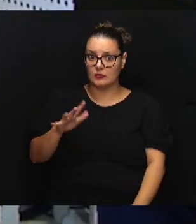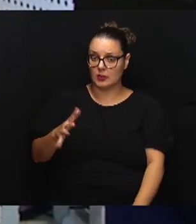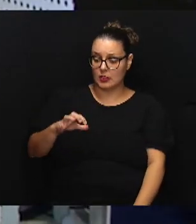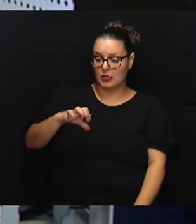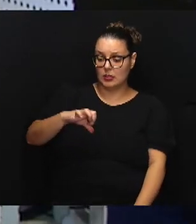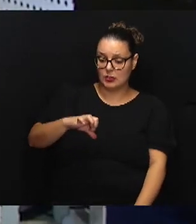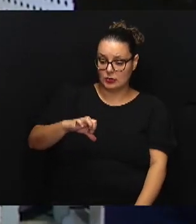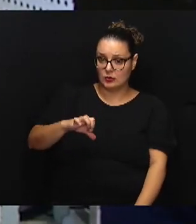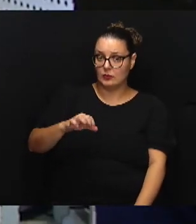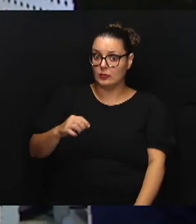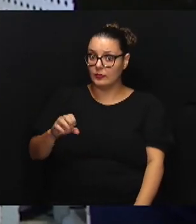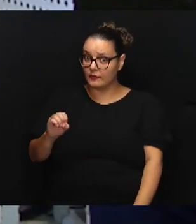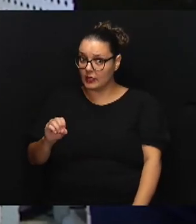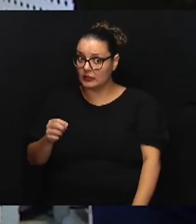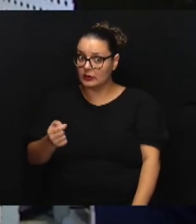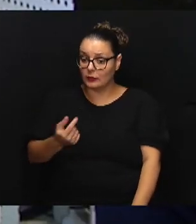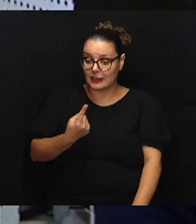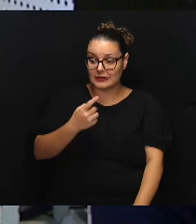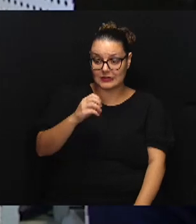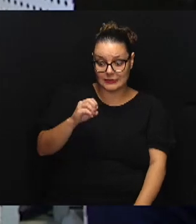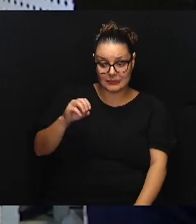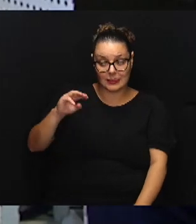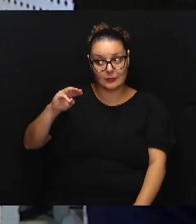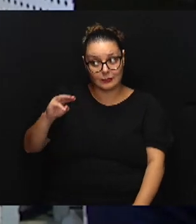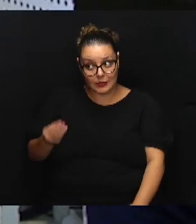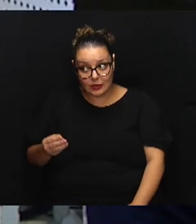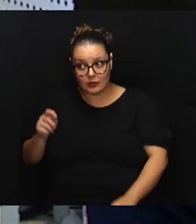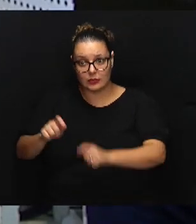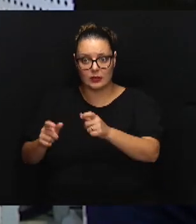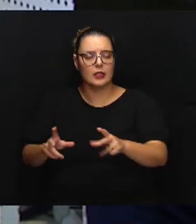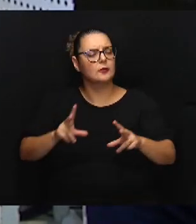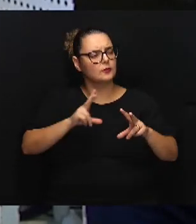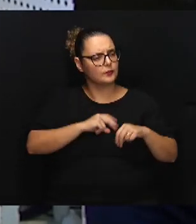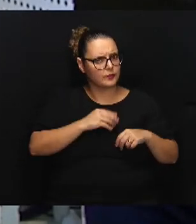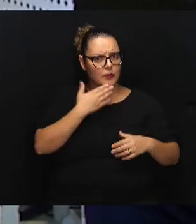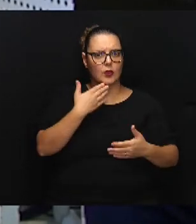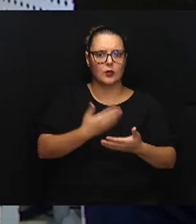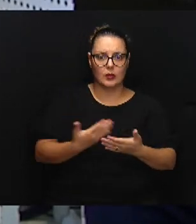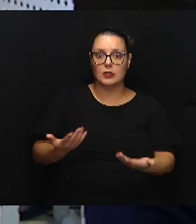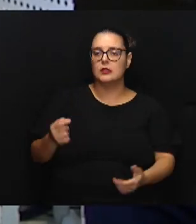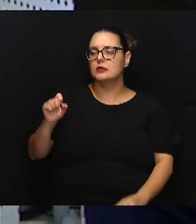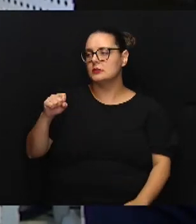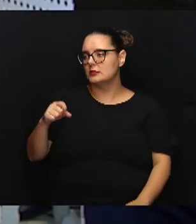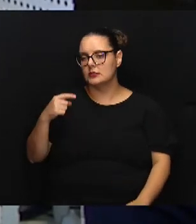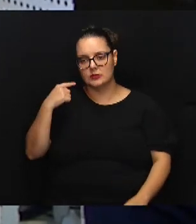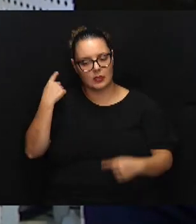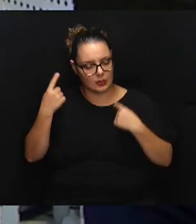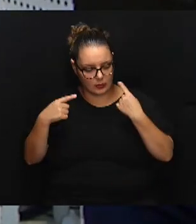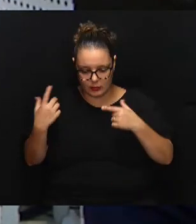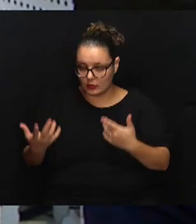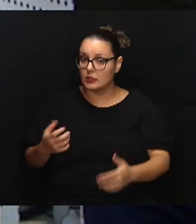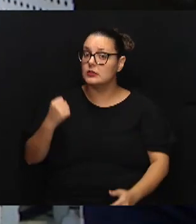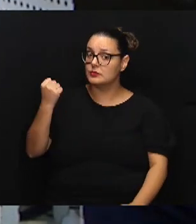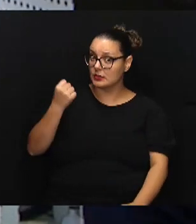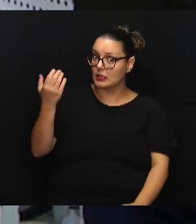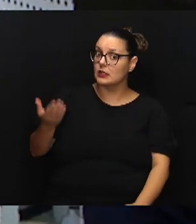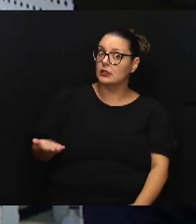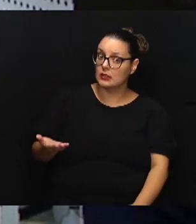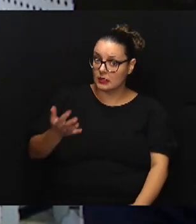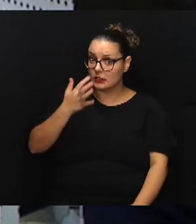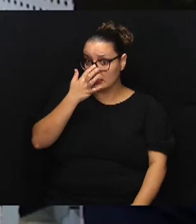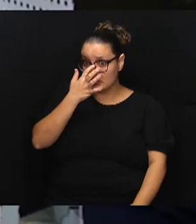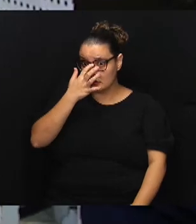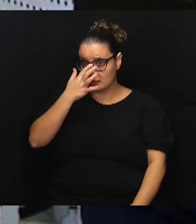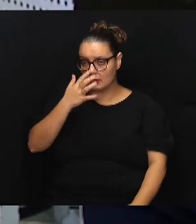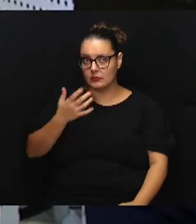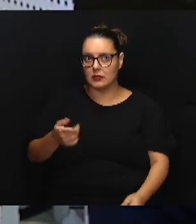90, quase 100 milhões de pessoas, né, nessa condição. Que impressionante, Isso é né? muito grave, né? Por